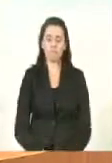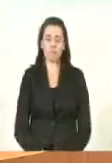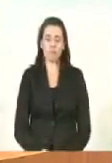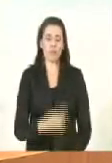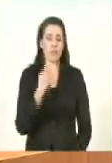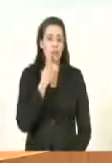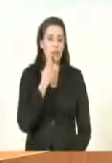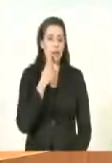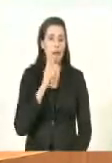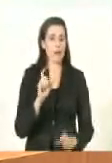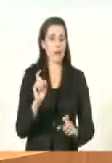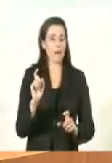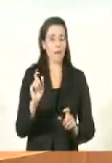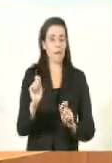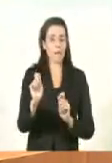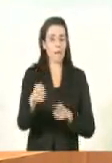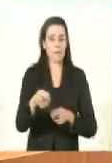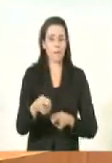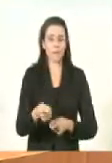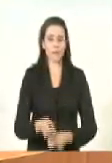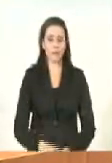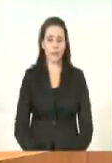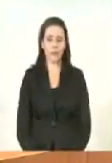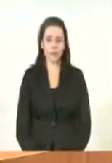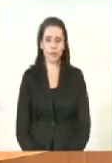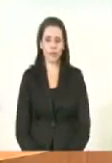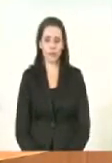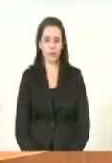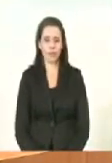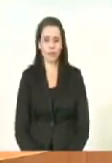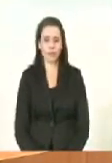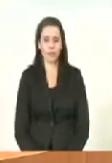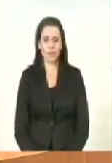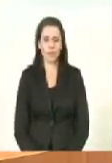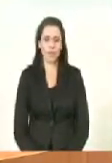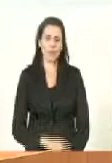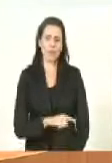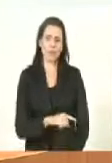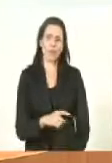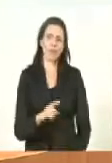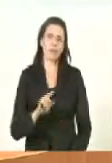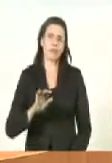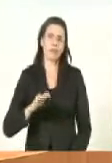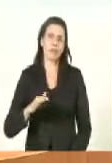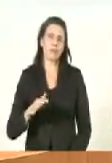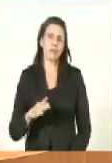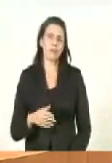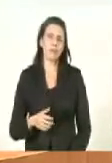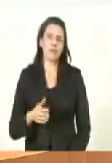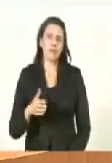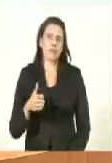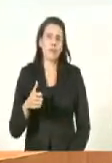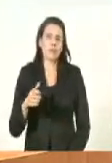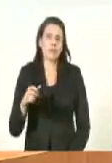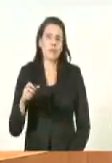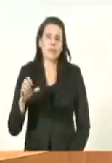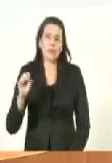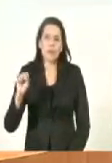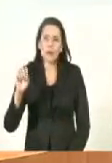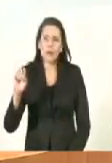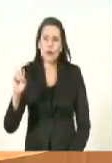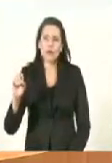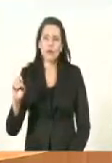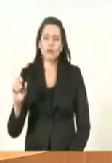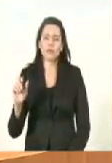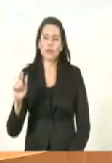conversão alimentar ela é de um pouquinho mais de 800 gramas para um quilo, ou seja, eles